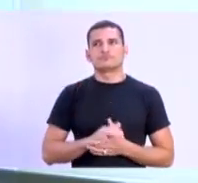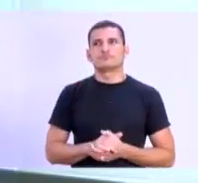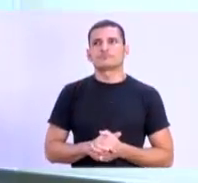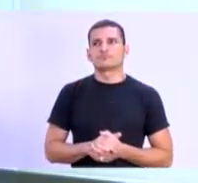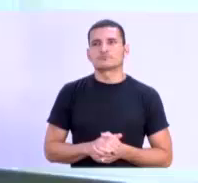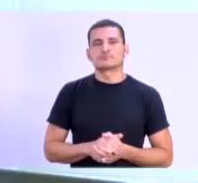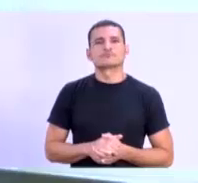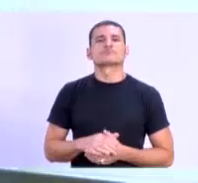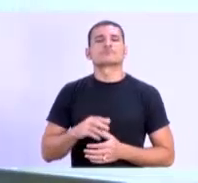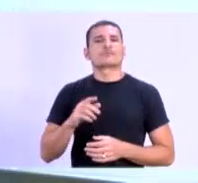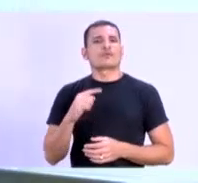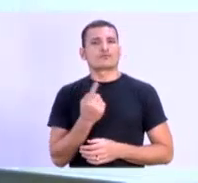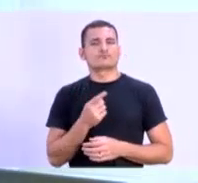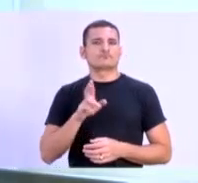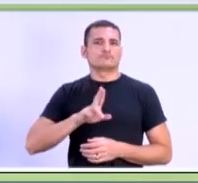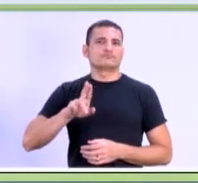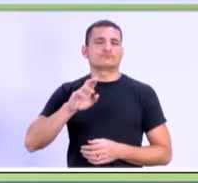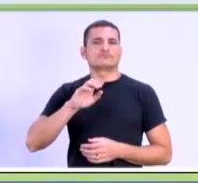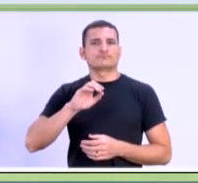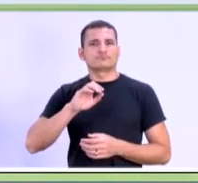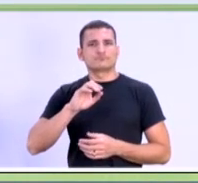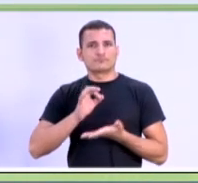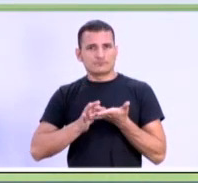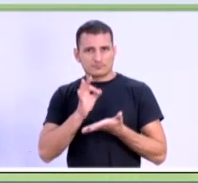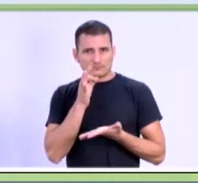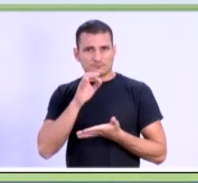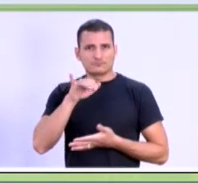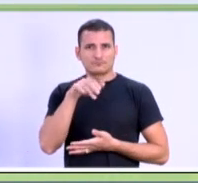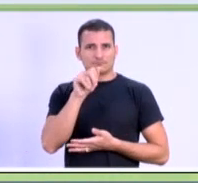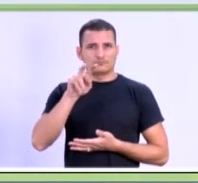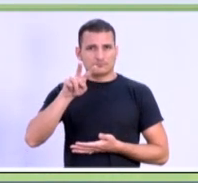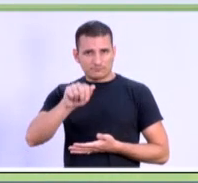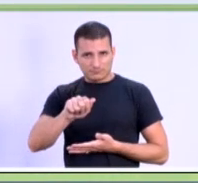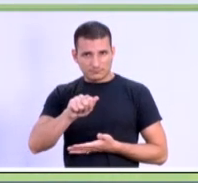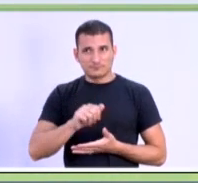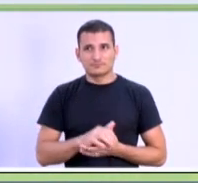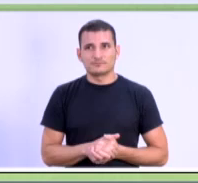utilizar a linguagem Java. Olha aqui, eu criei um arquivo chamado